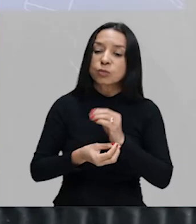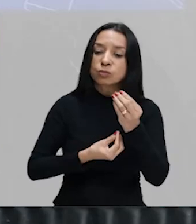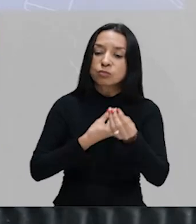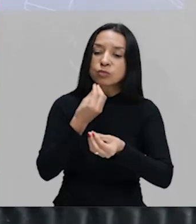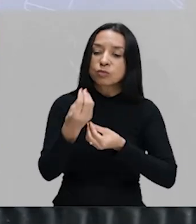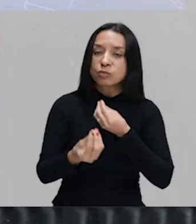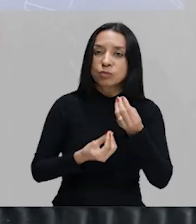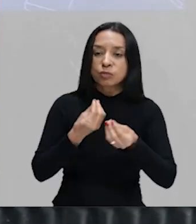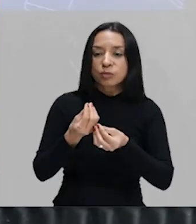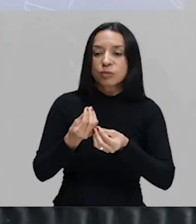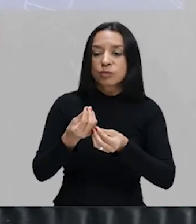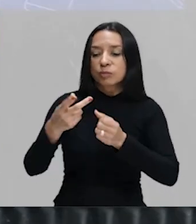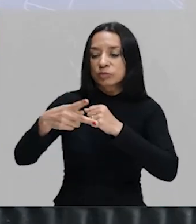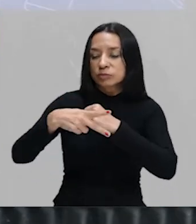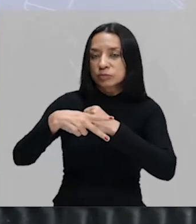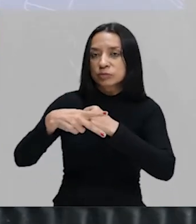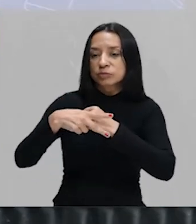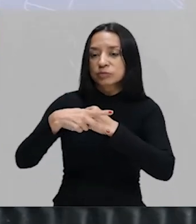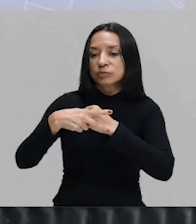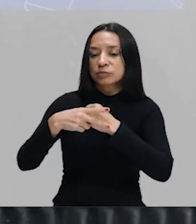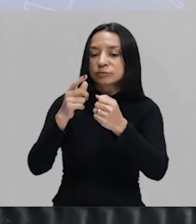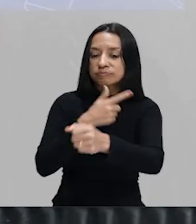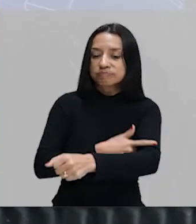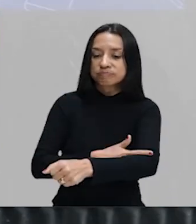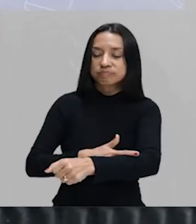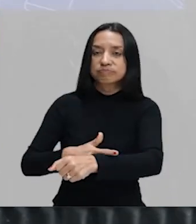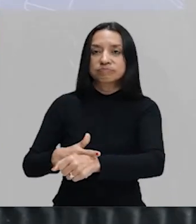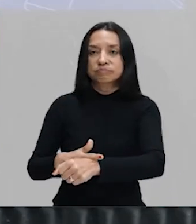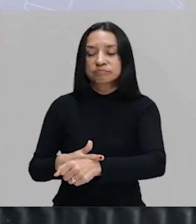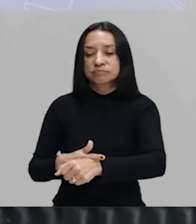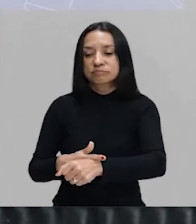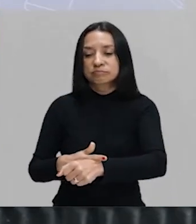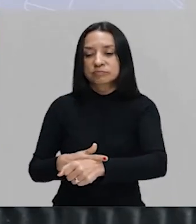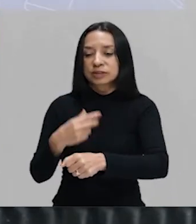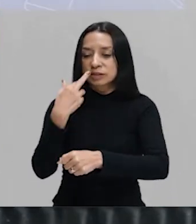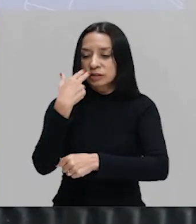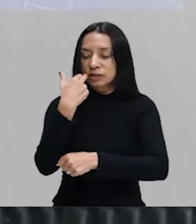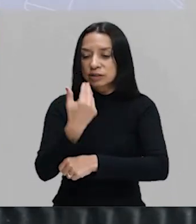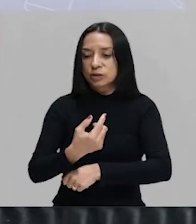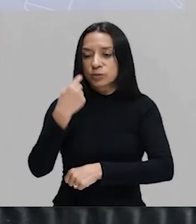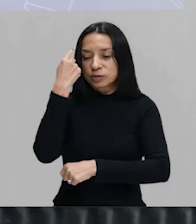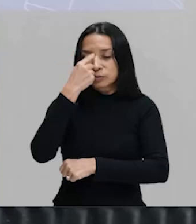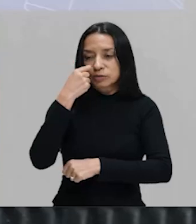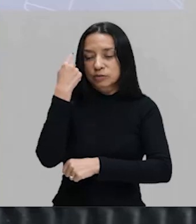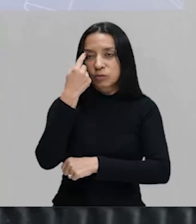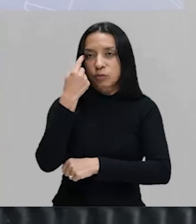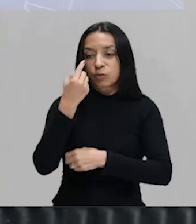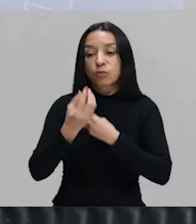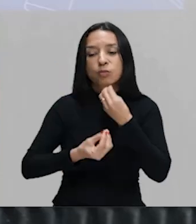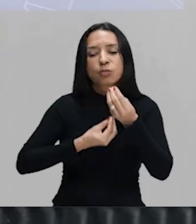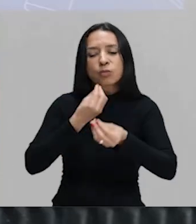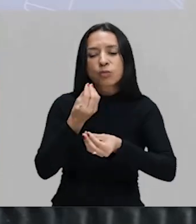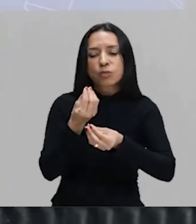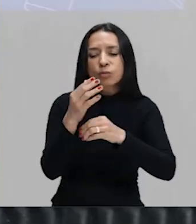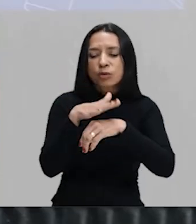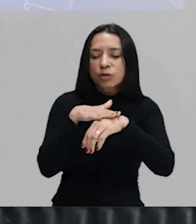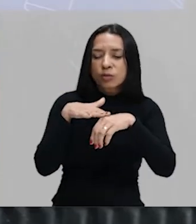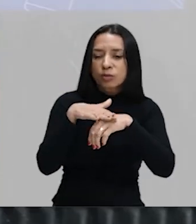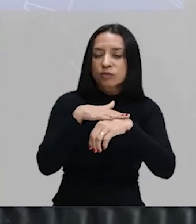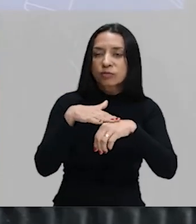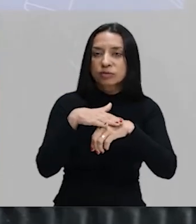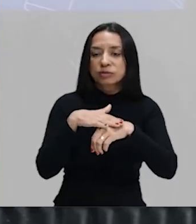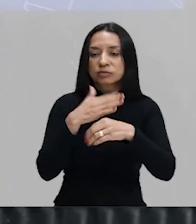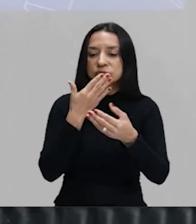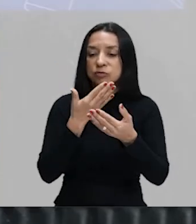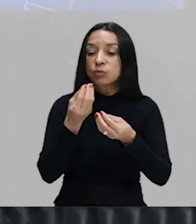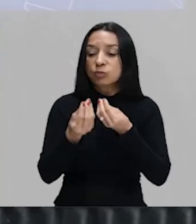como são os pronomes de tratamento, tá? Na língua espanhola. Como eu me dirijo? Porque eu mostrei